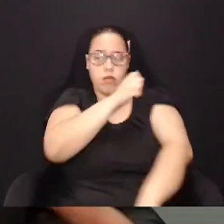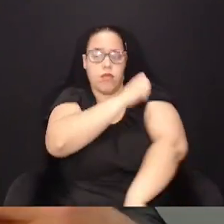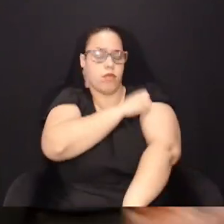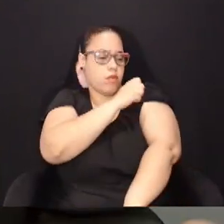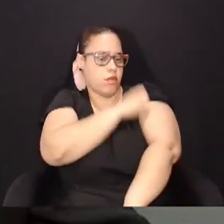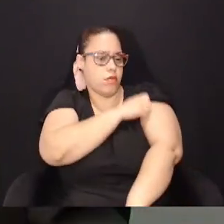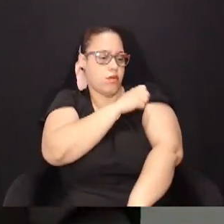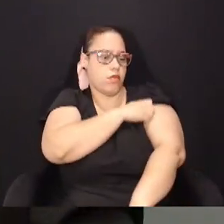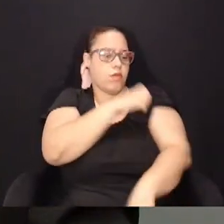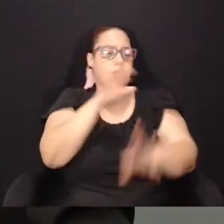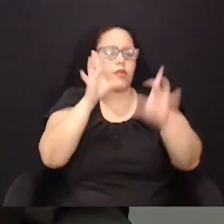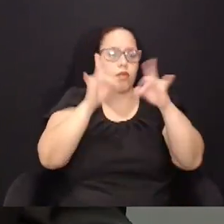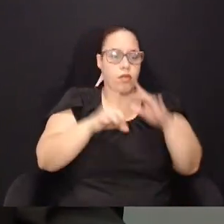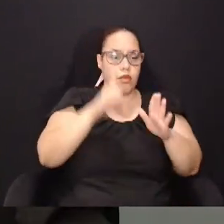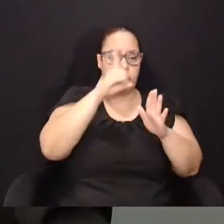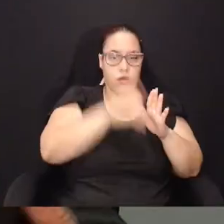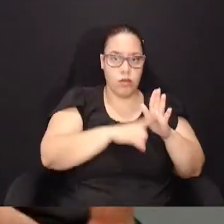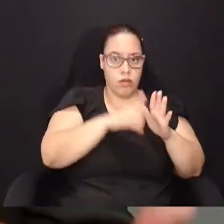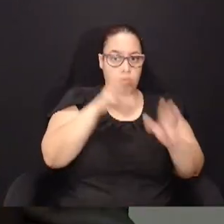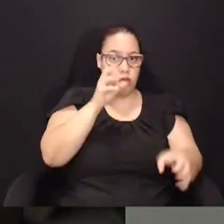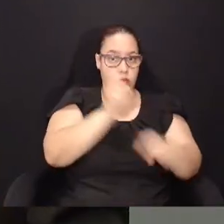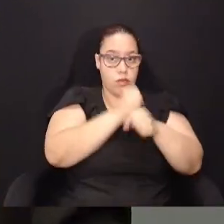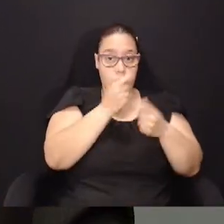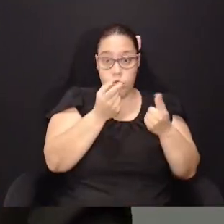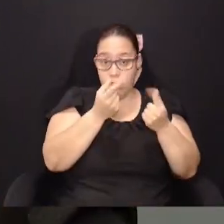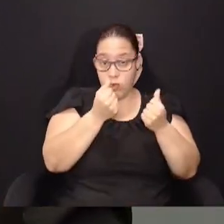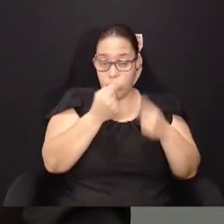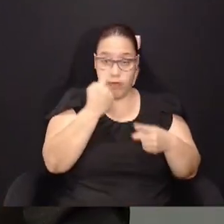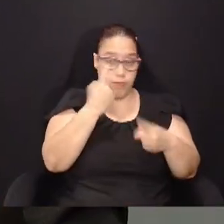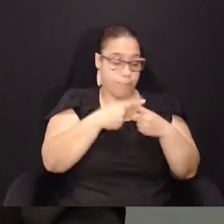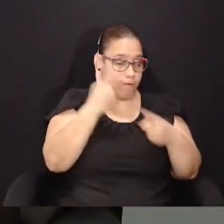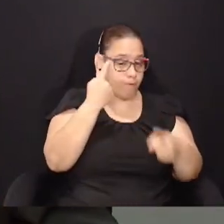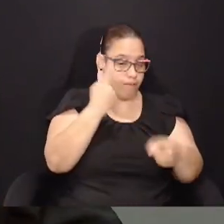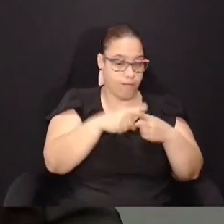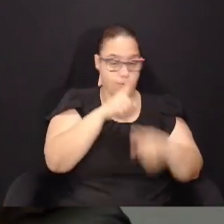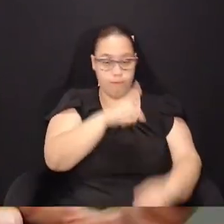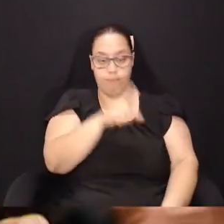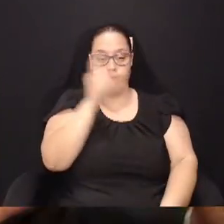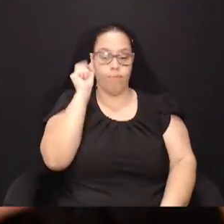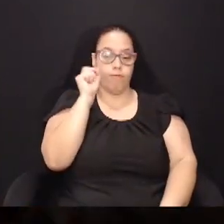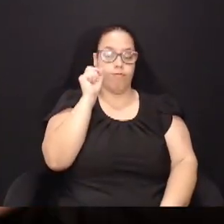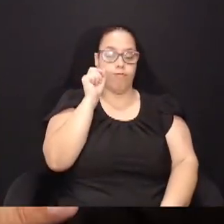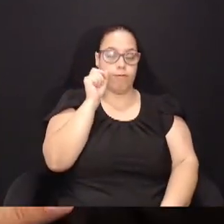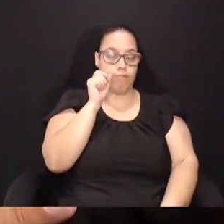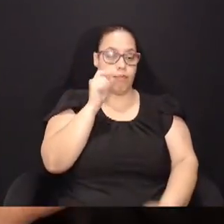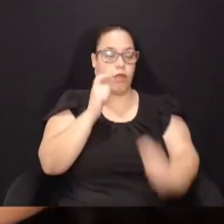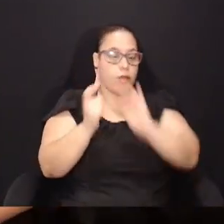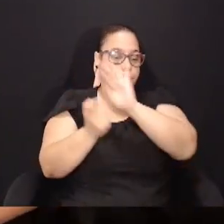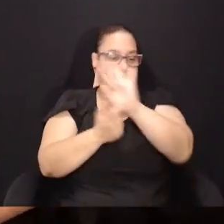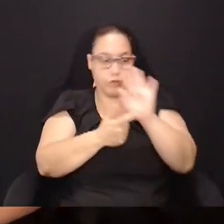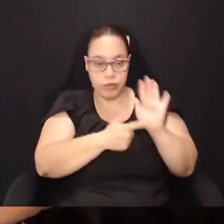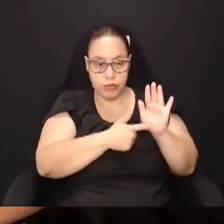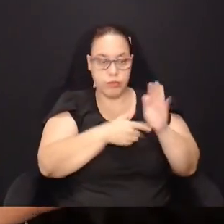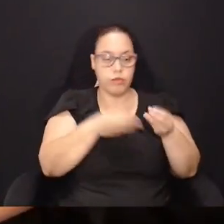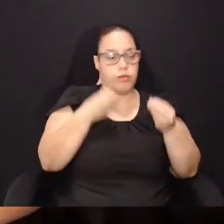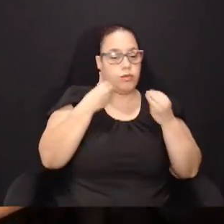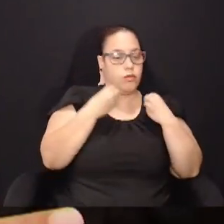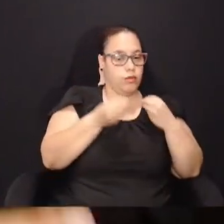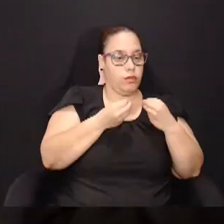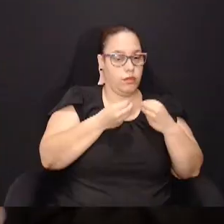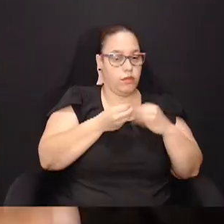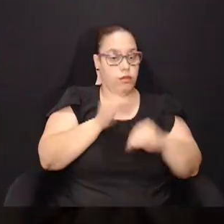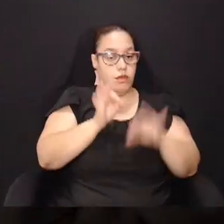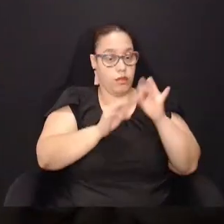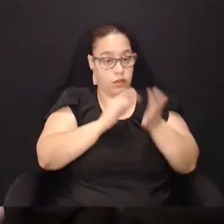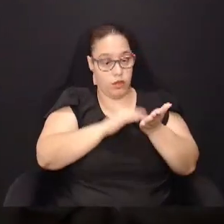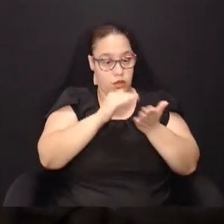direito, contabilidade, economia, porque também é uma forma de mostrar como é que funciona o Tribunal de Contas do Estado,